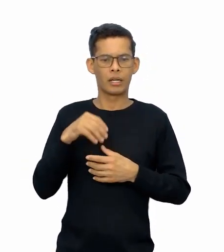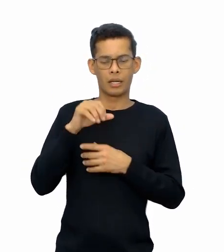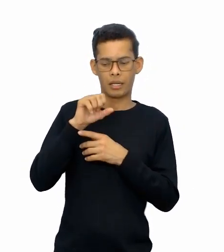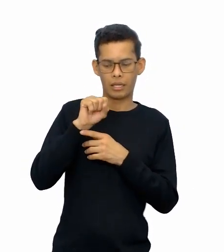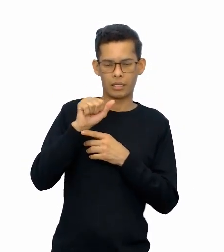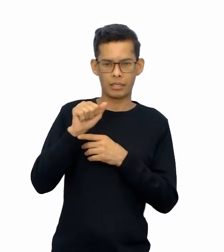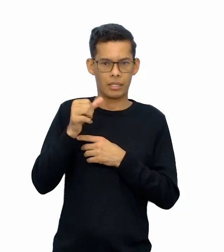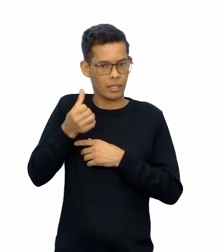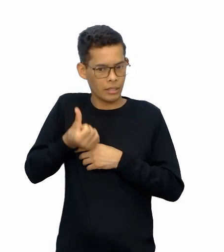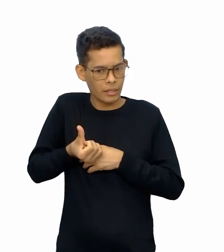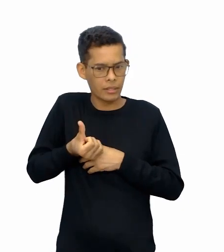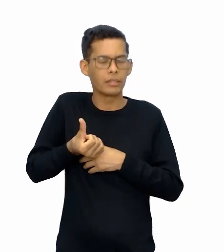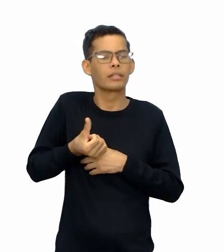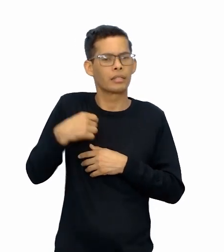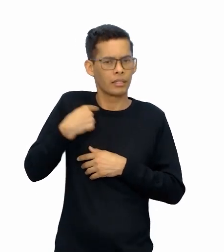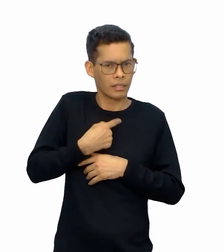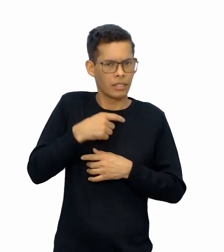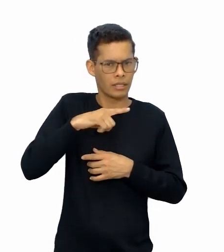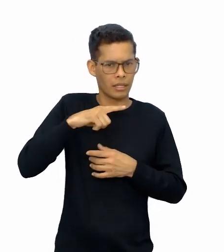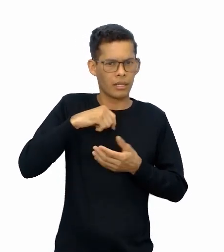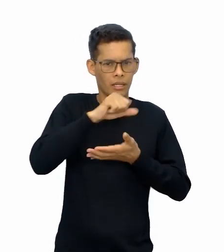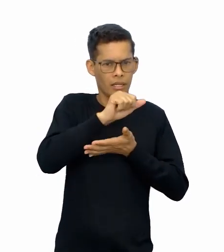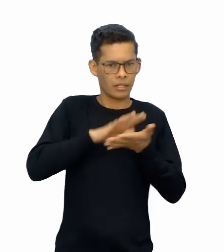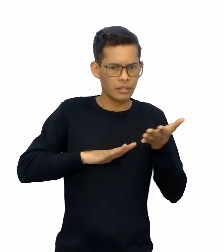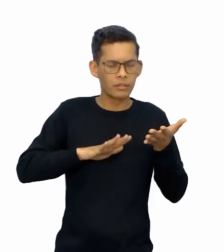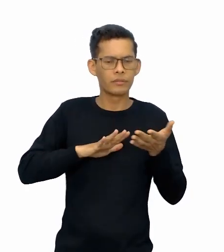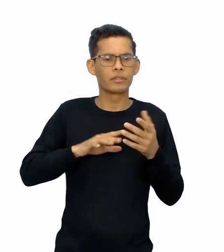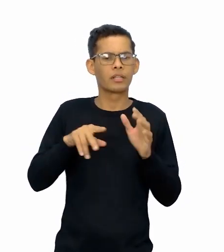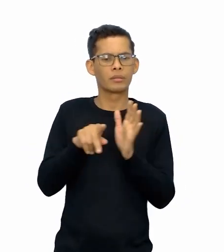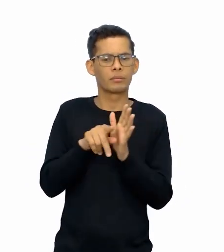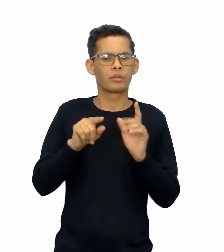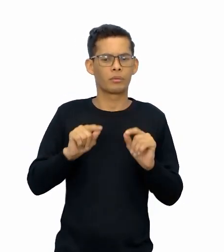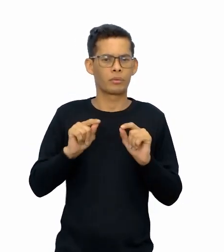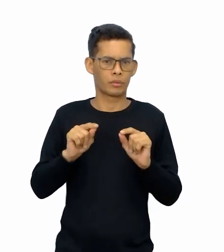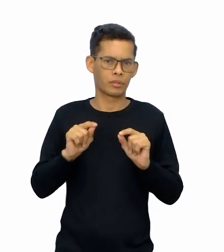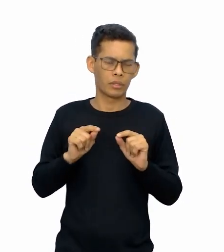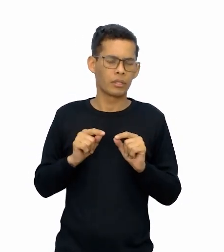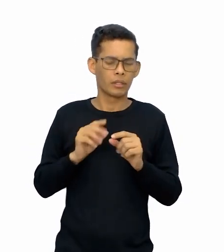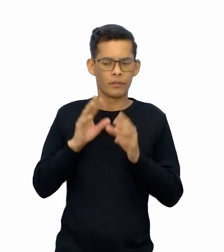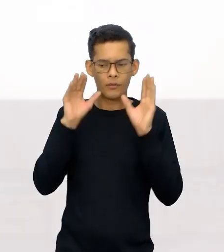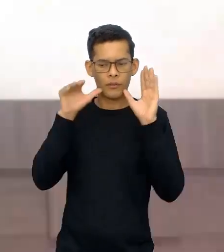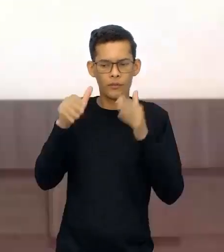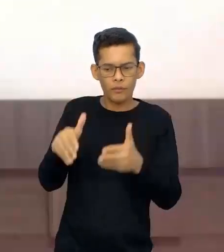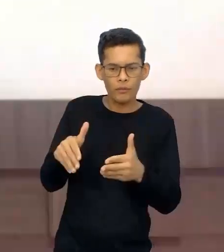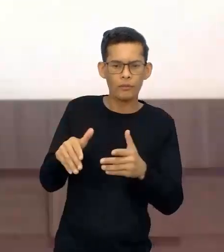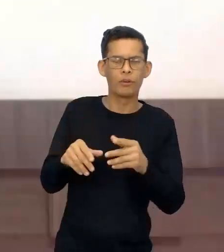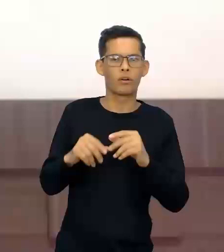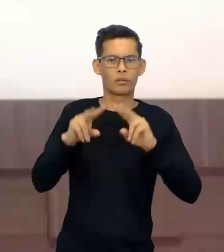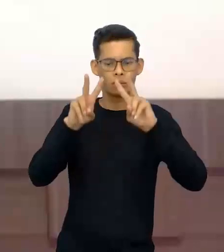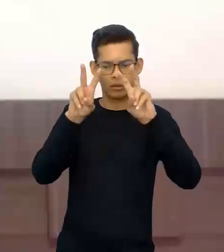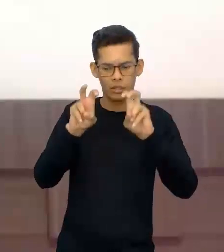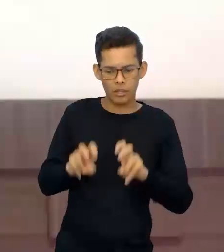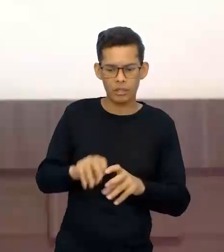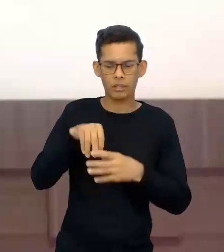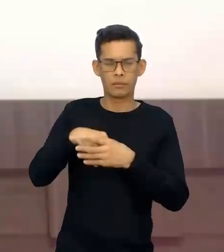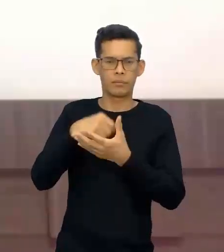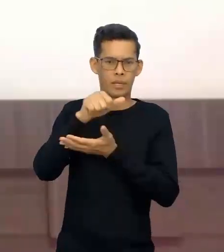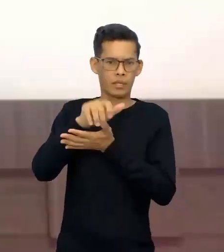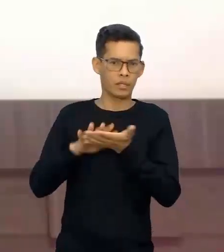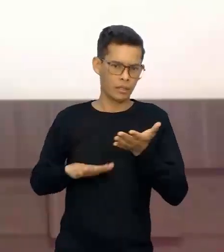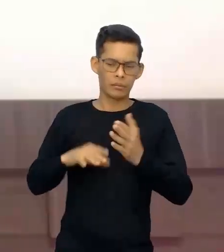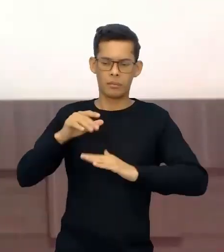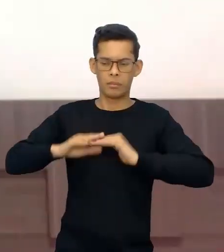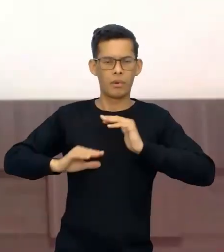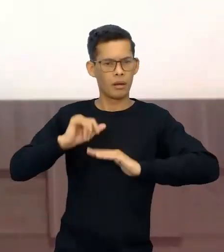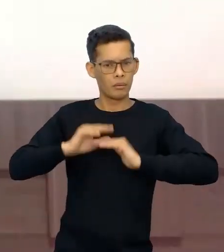separamos uma atividade também muito especial, diferente dessa, e também voltada aí à temática das atividades